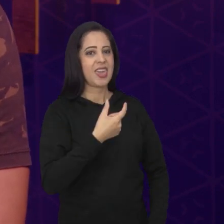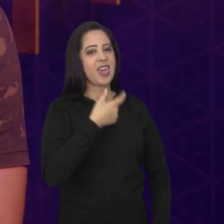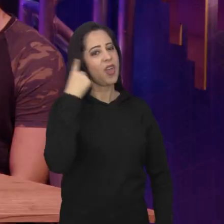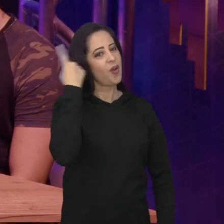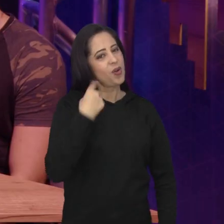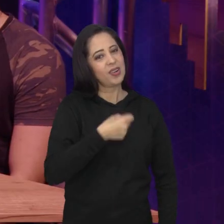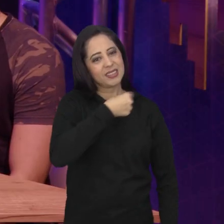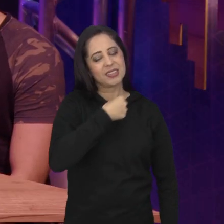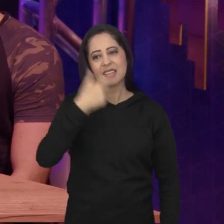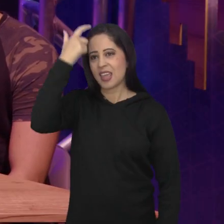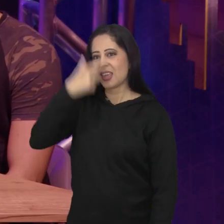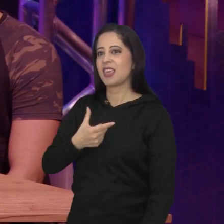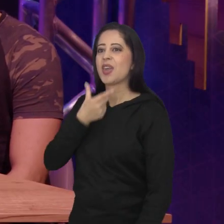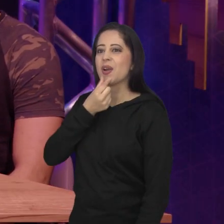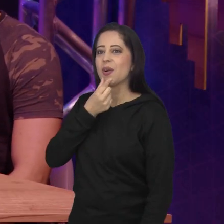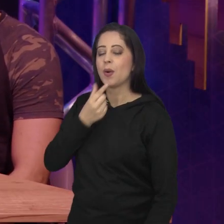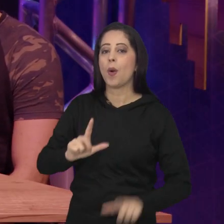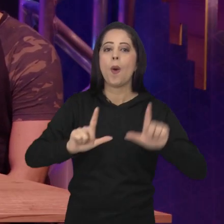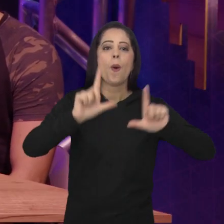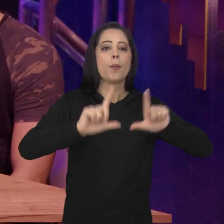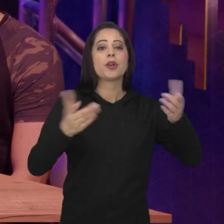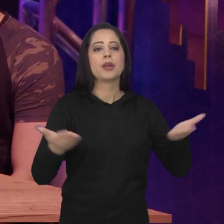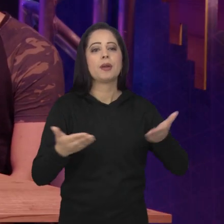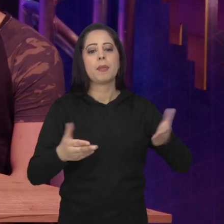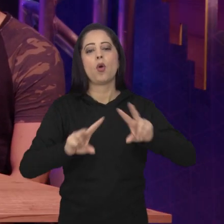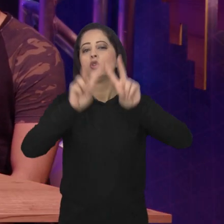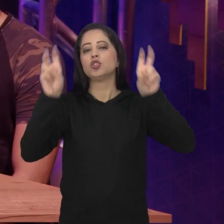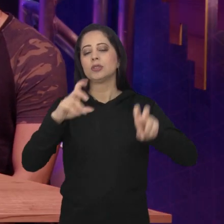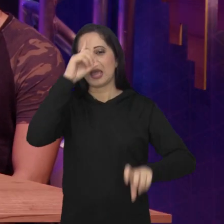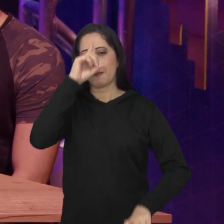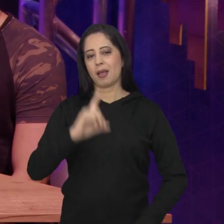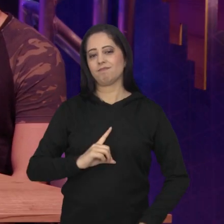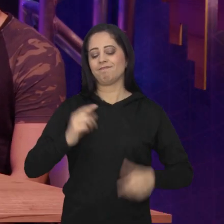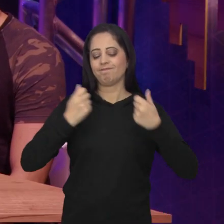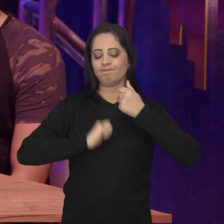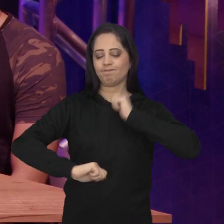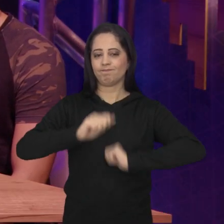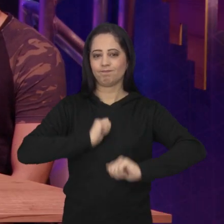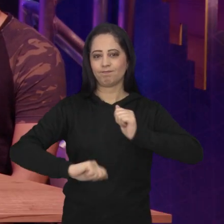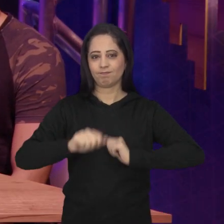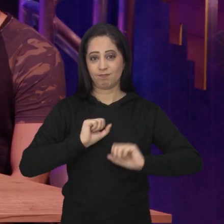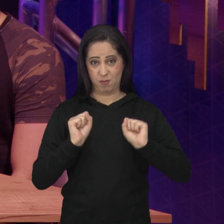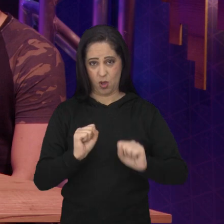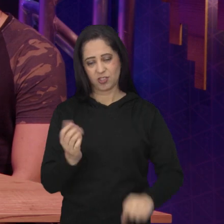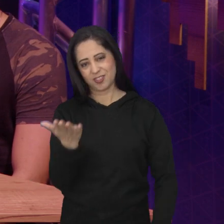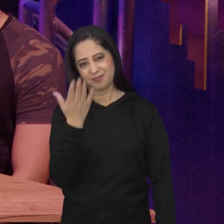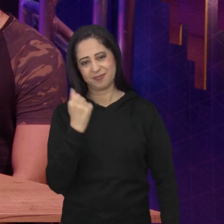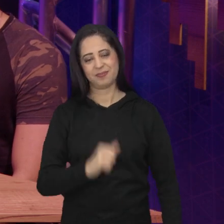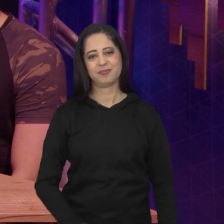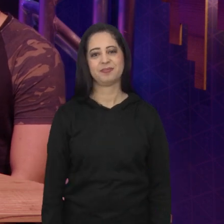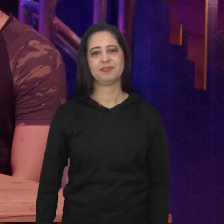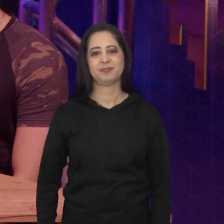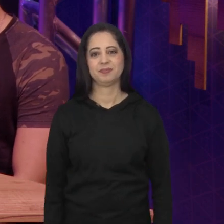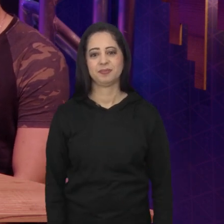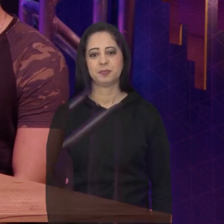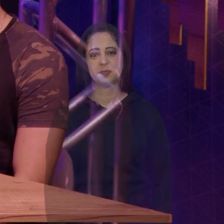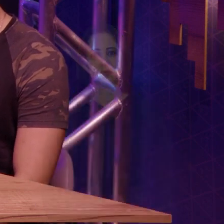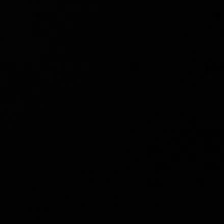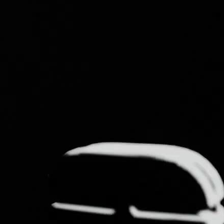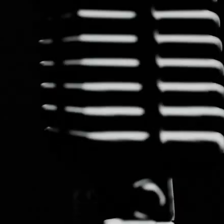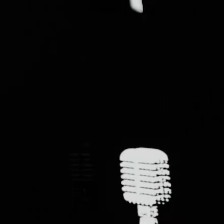ranking. Eu sou a Miviki. E eu sou Samu Strazer. No programa de hoje a gente vai falar sobre depressão e ansiedade, pode ser? Pode